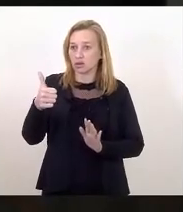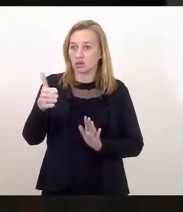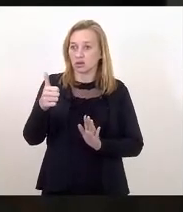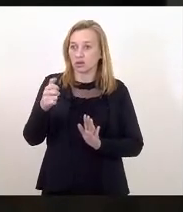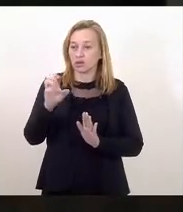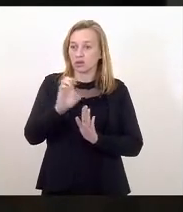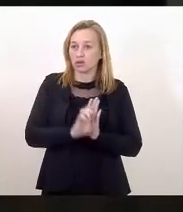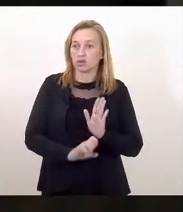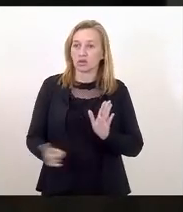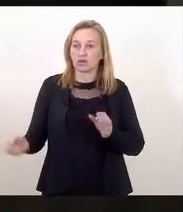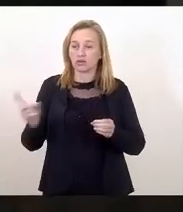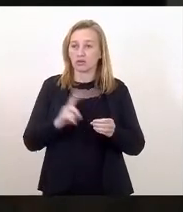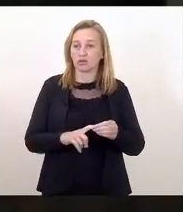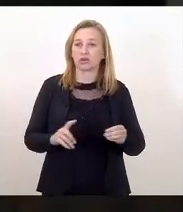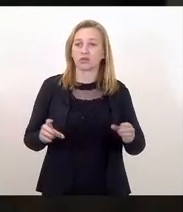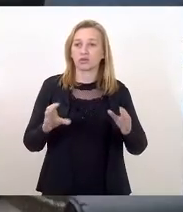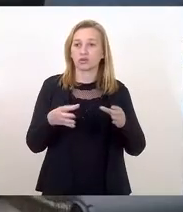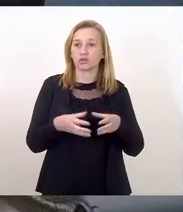e retorno às comissões.